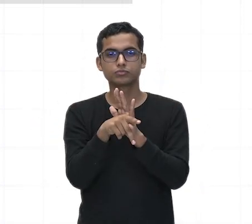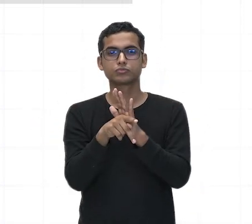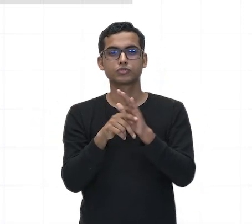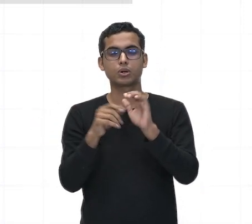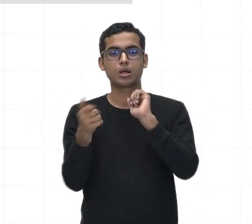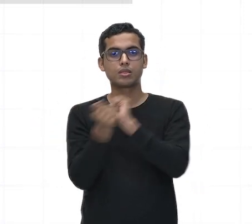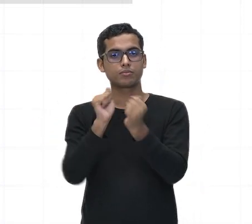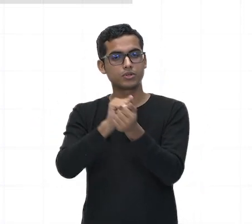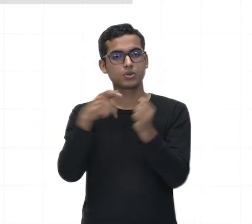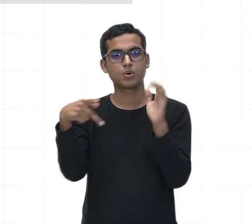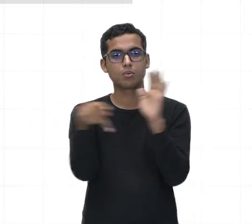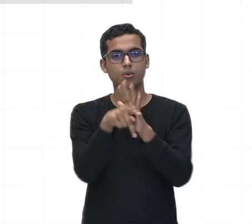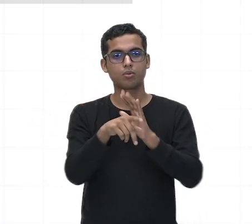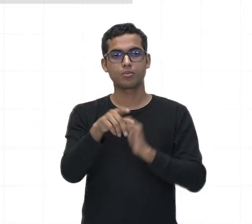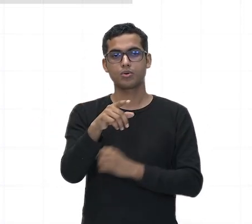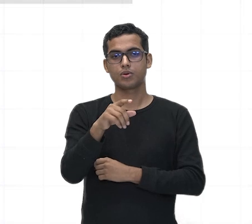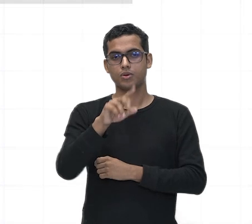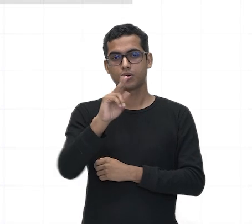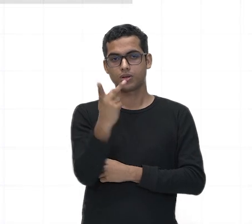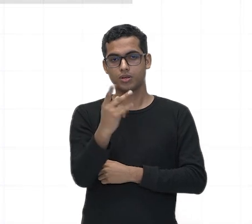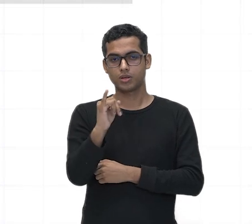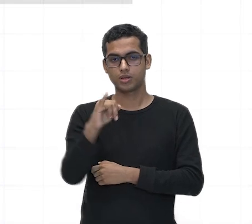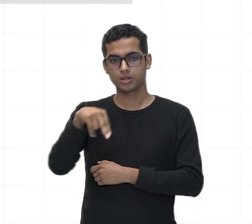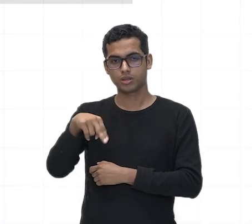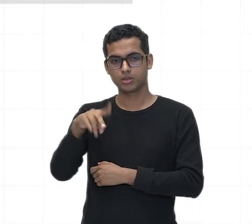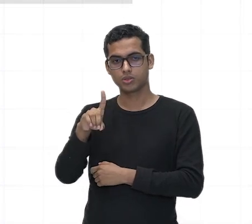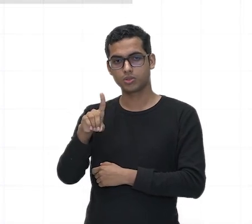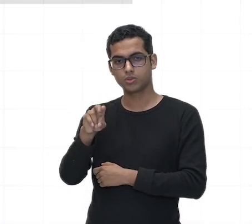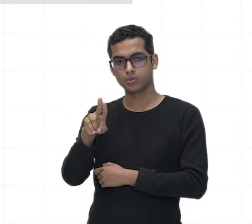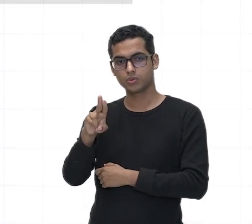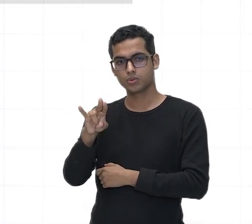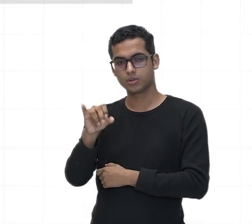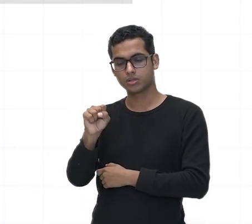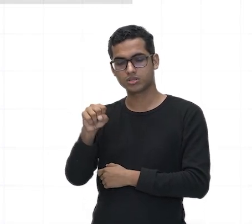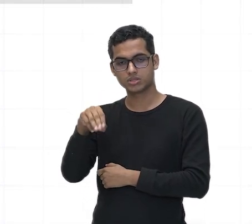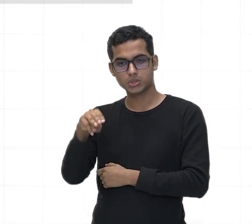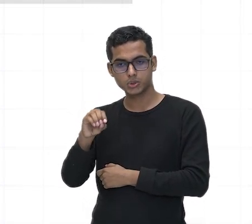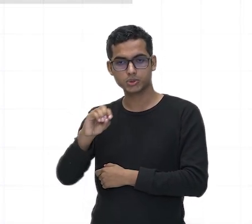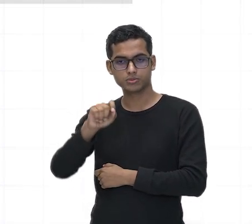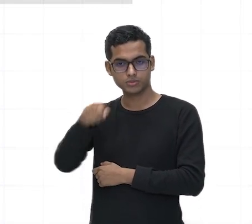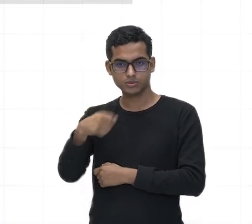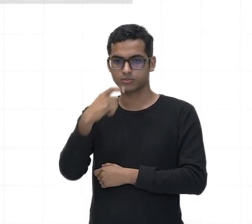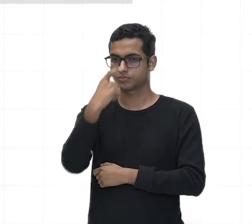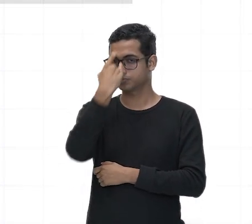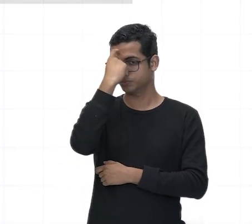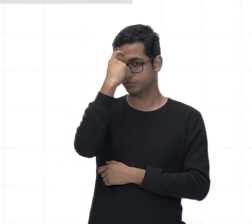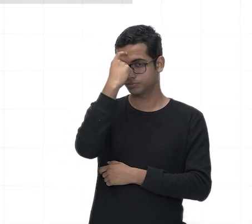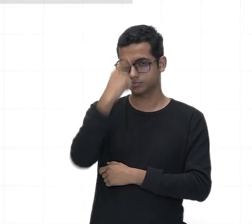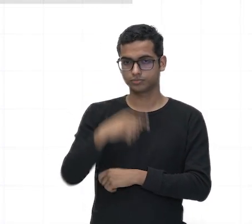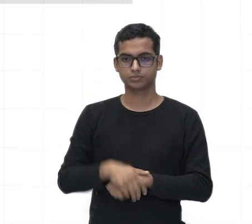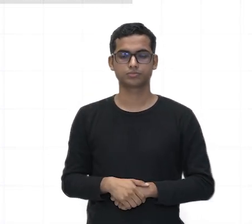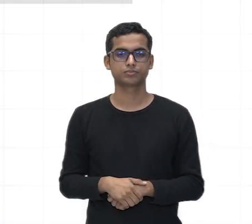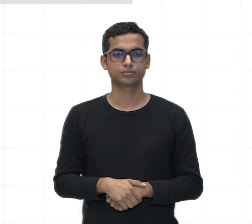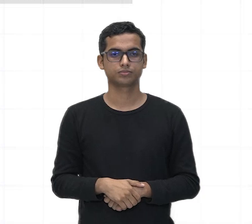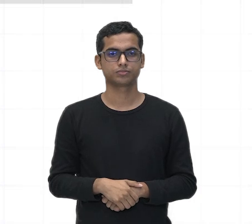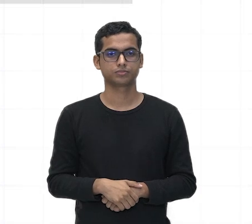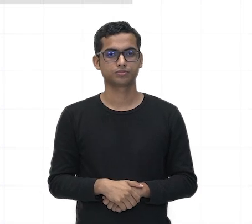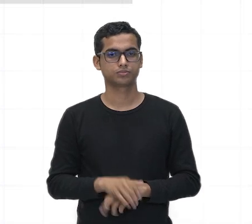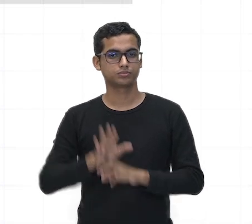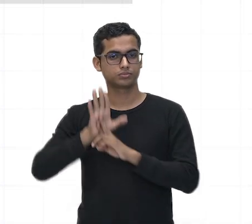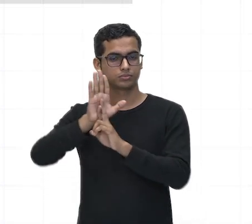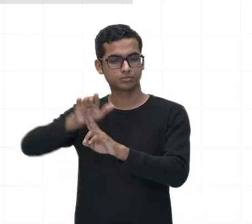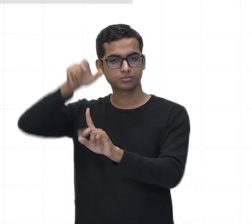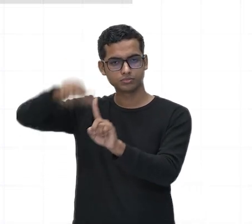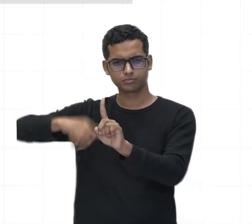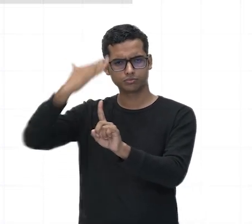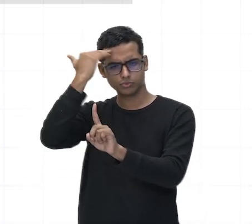Né? Dessa religião, né, nós temos um ilustre representante, né, dessa expressão, dessa